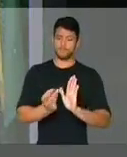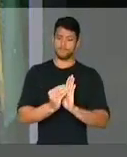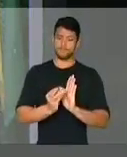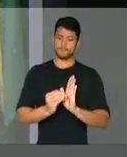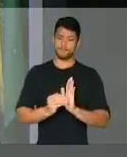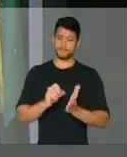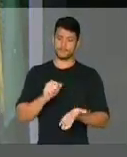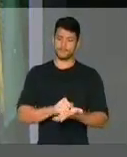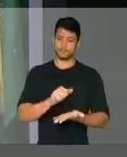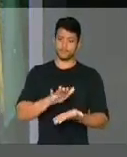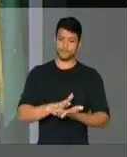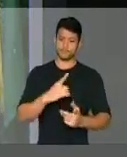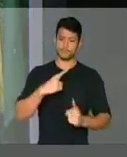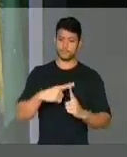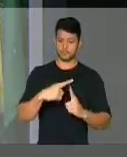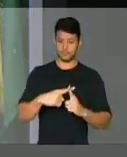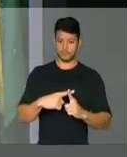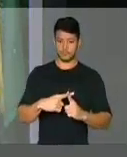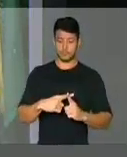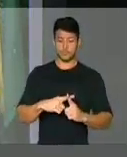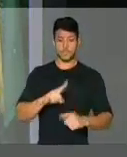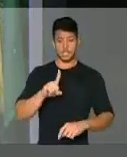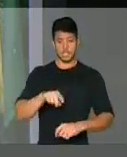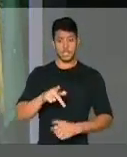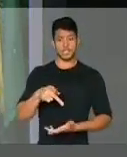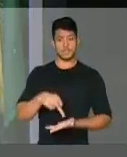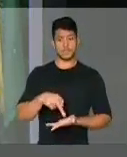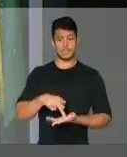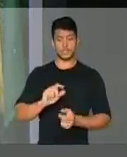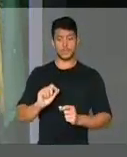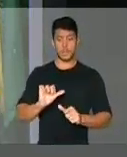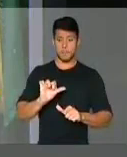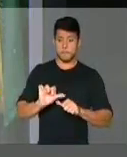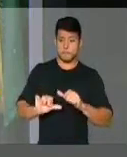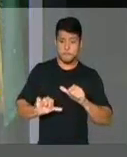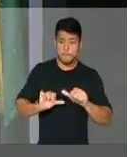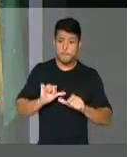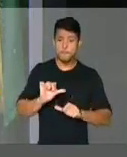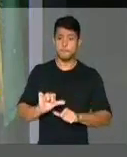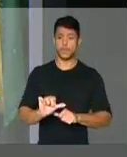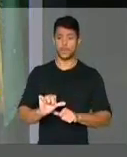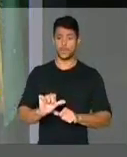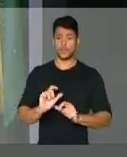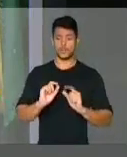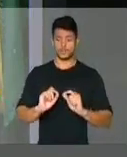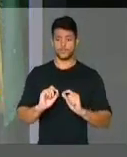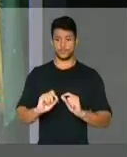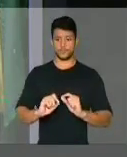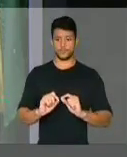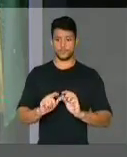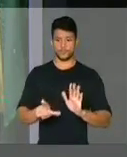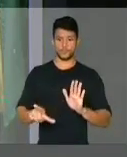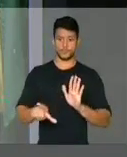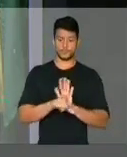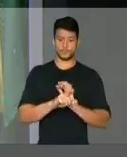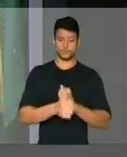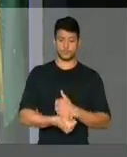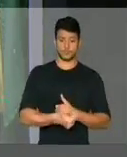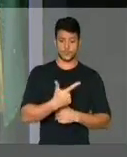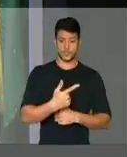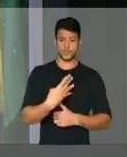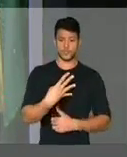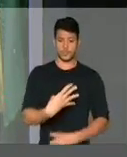questão do cadastro positivo, que na verdade muda completamente o escopo da lei